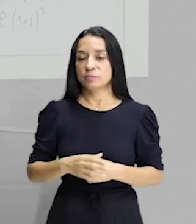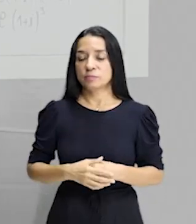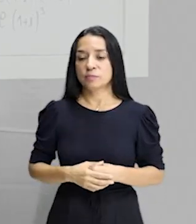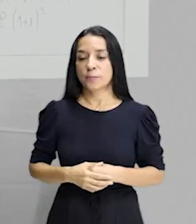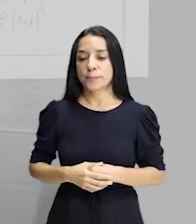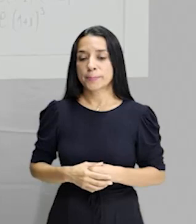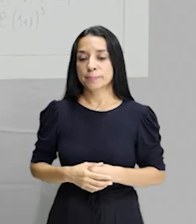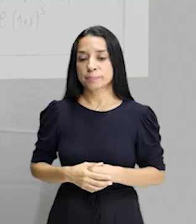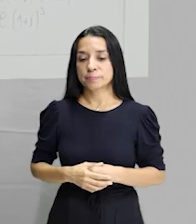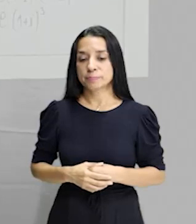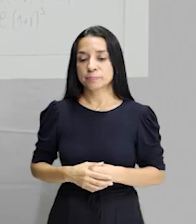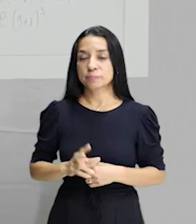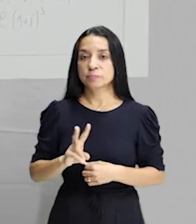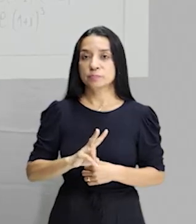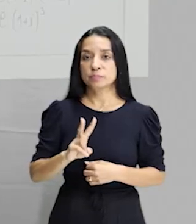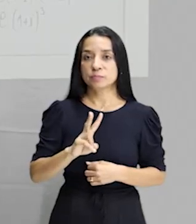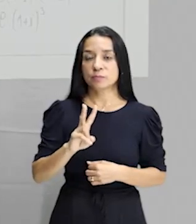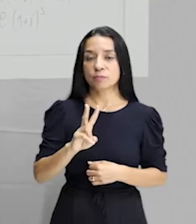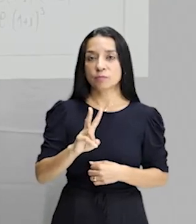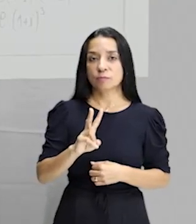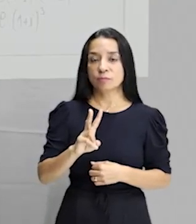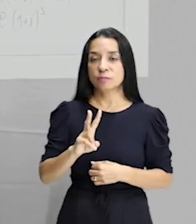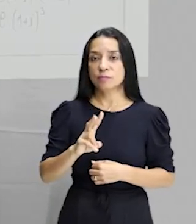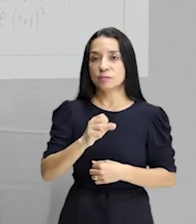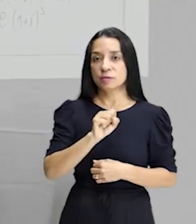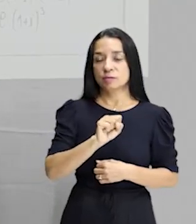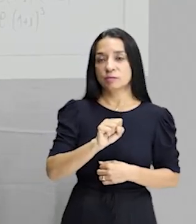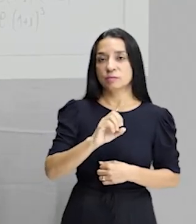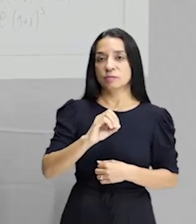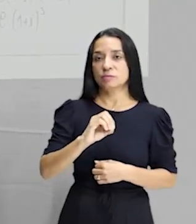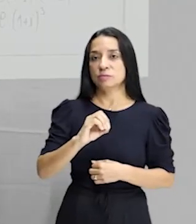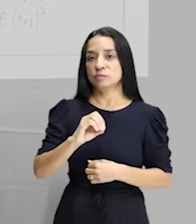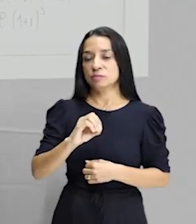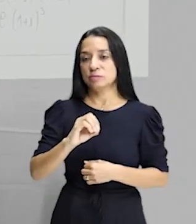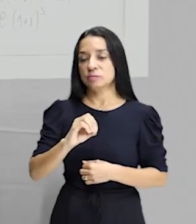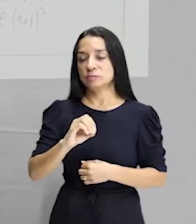certo esse valor vai dar 832